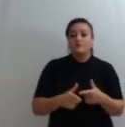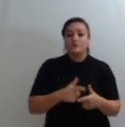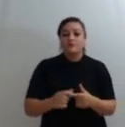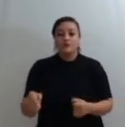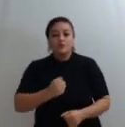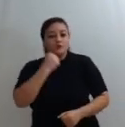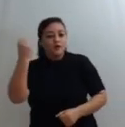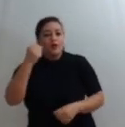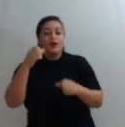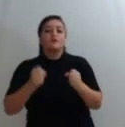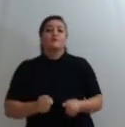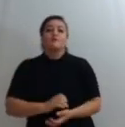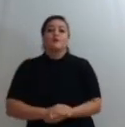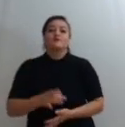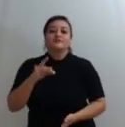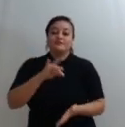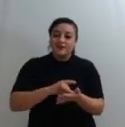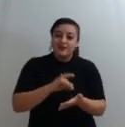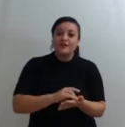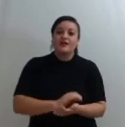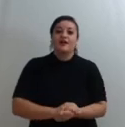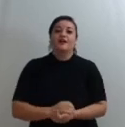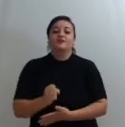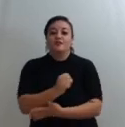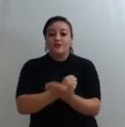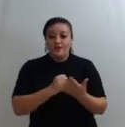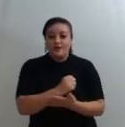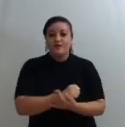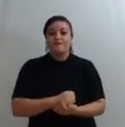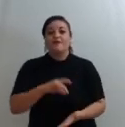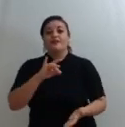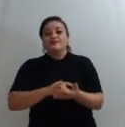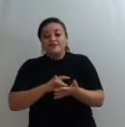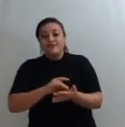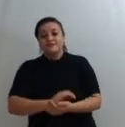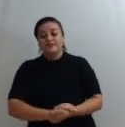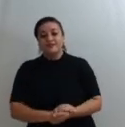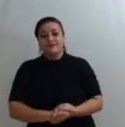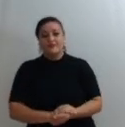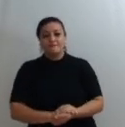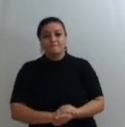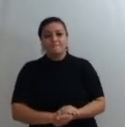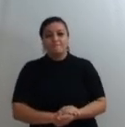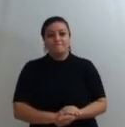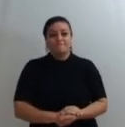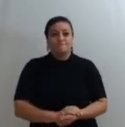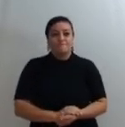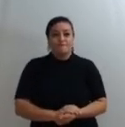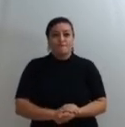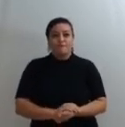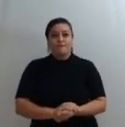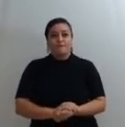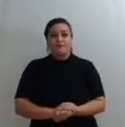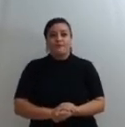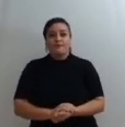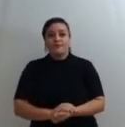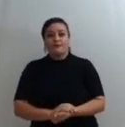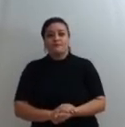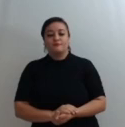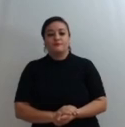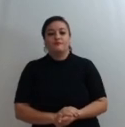valorado com base no caso concreto para fins de concessão de livramento condicional e fatos ocorridos antes da entrada em vigor,